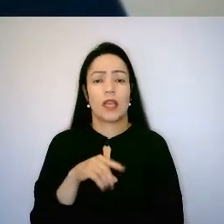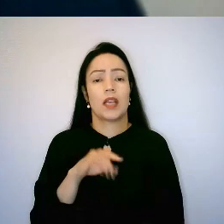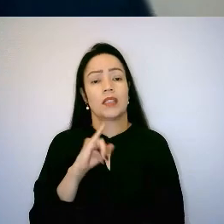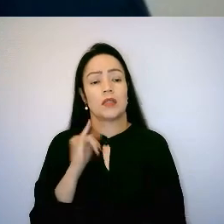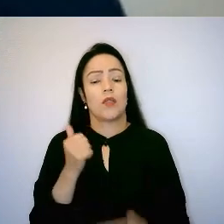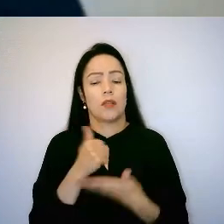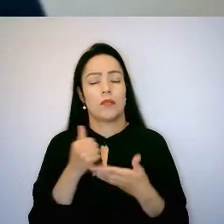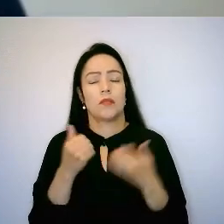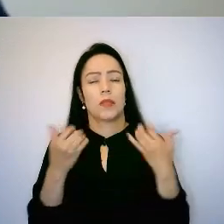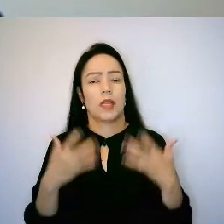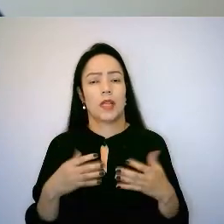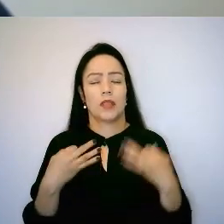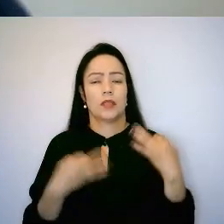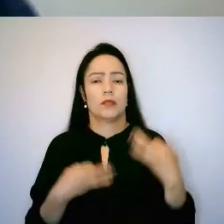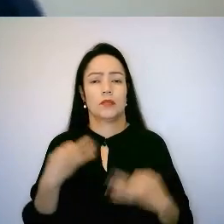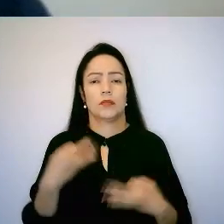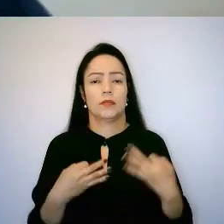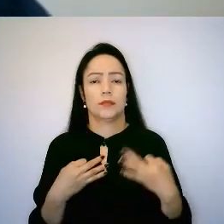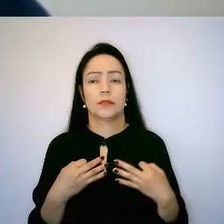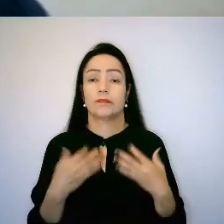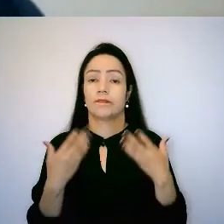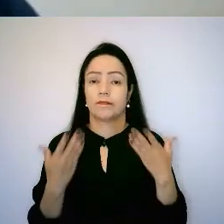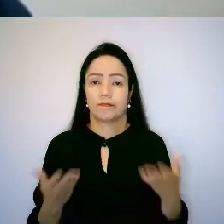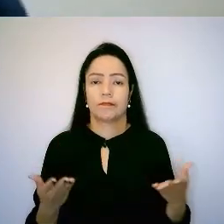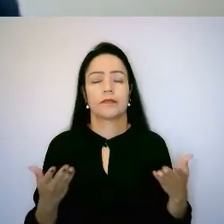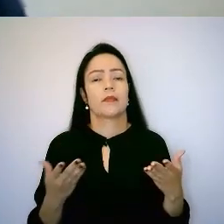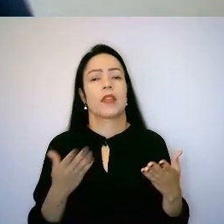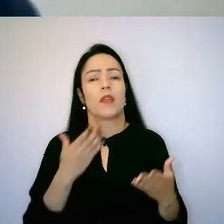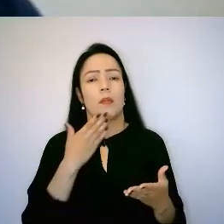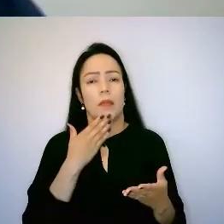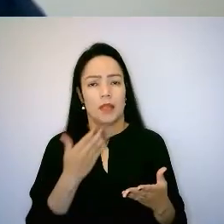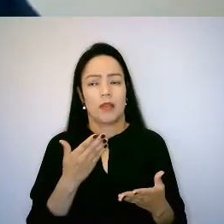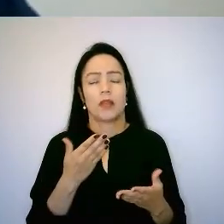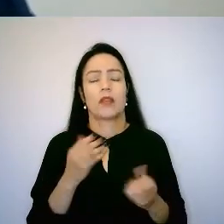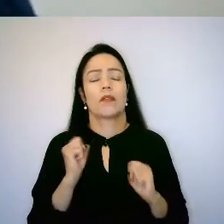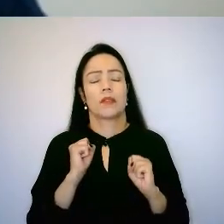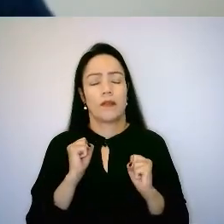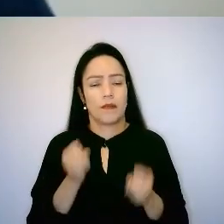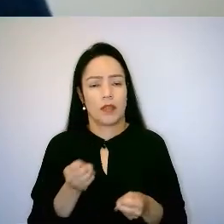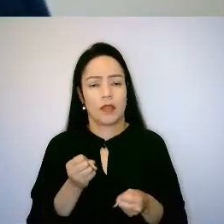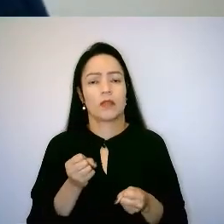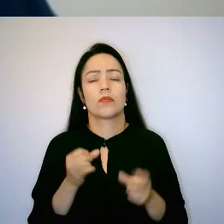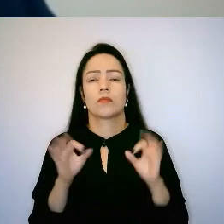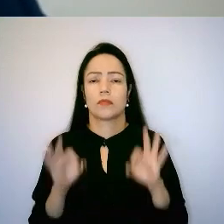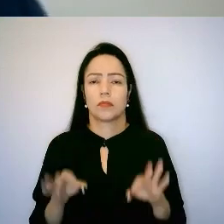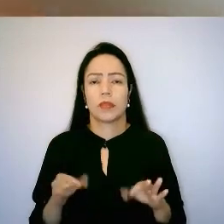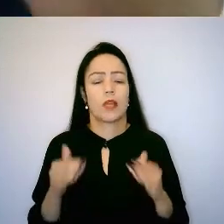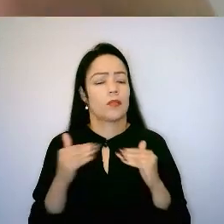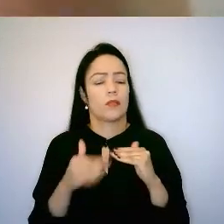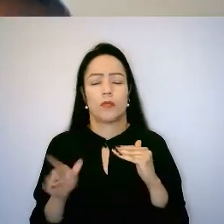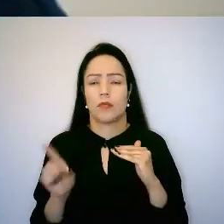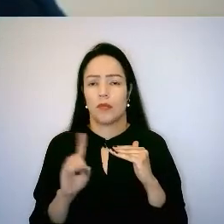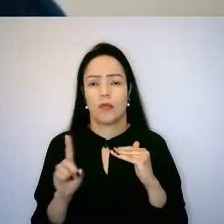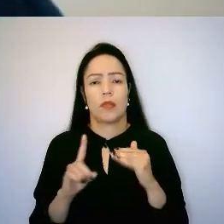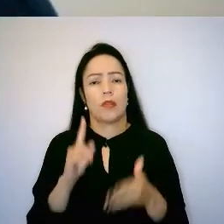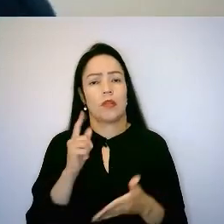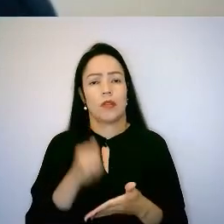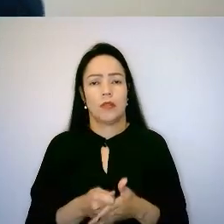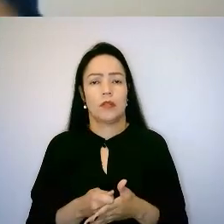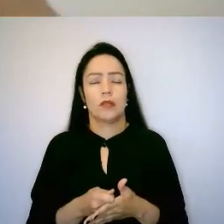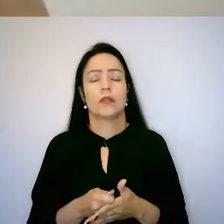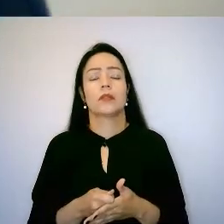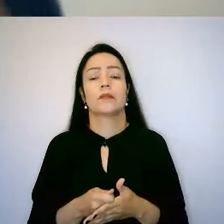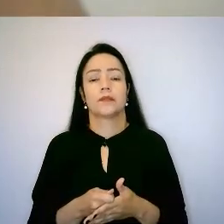jurídica então excelências neste apelo eu defendo veementemente a discordância da decisão terminativa